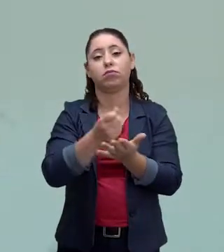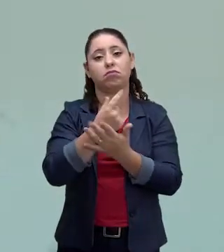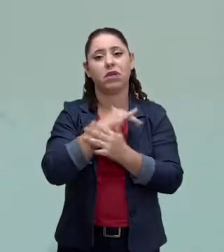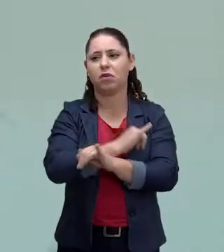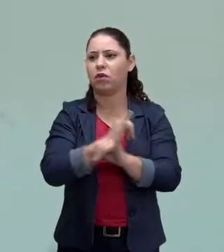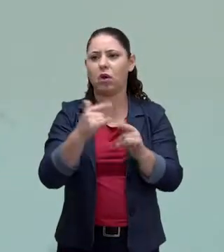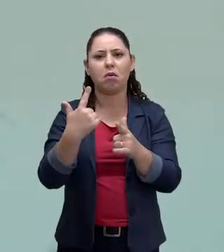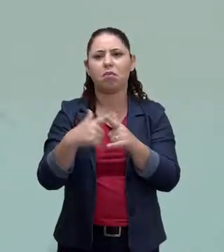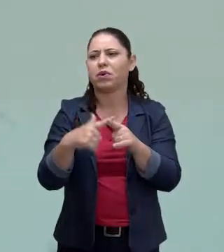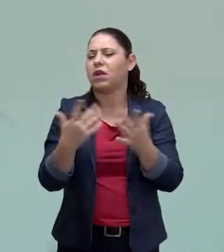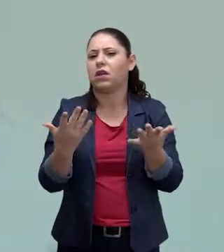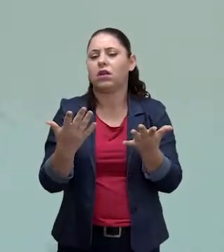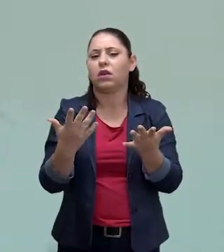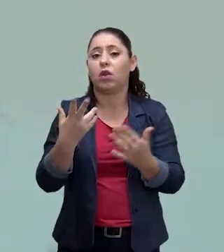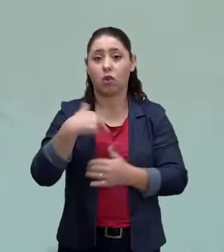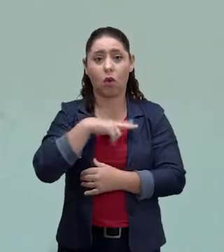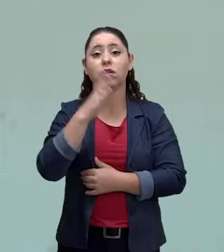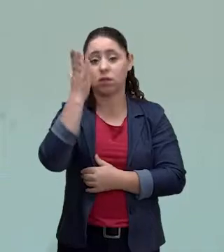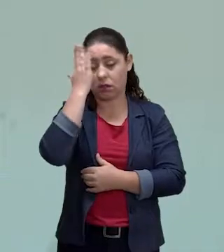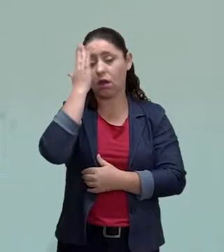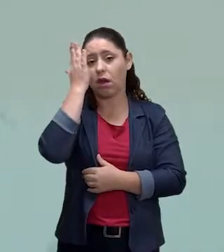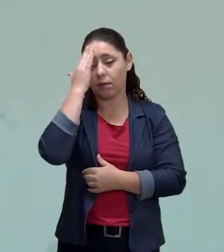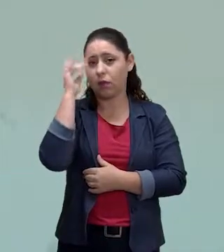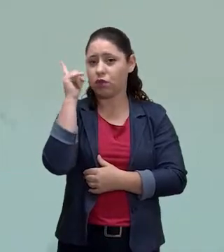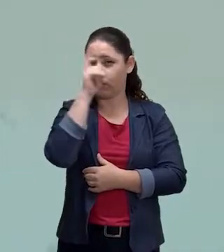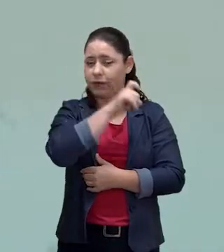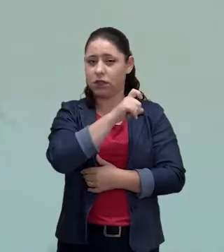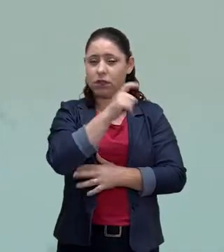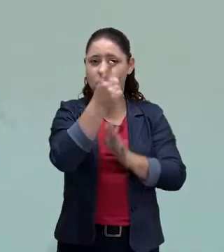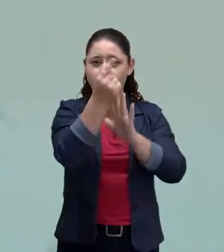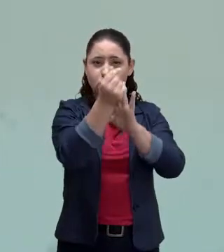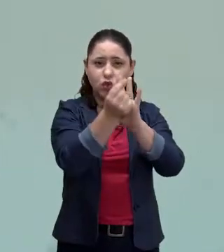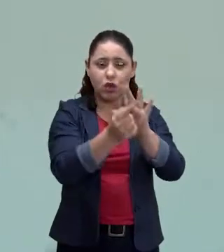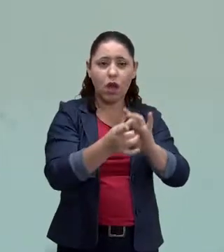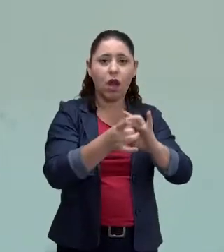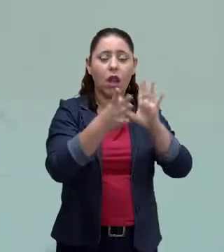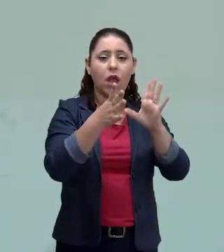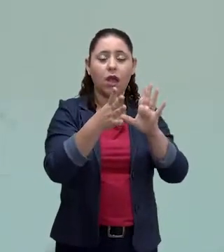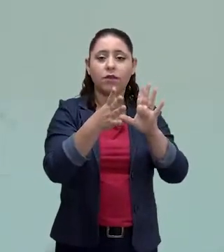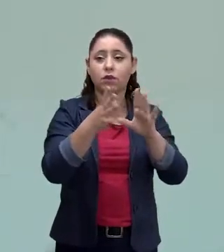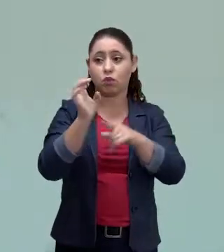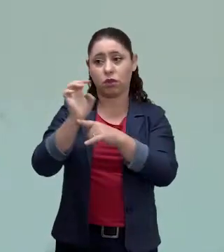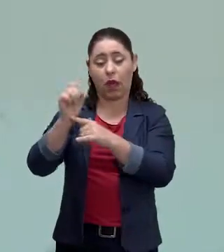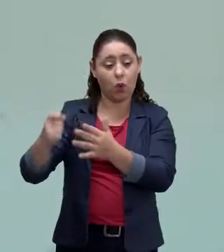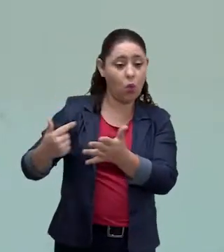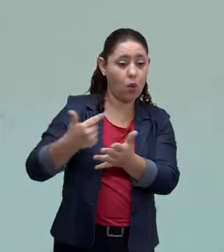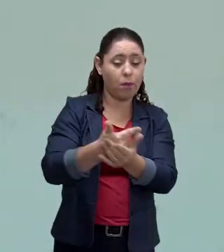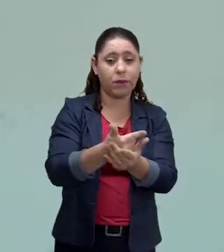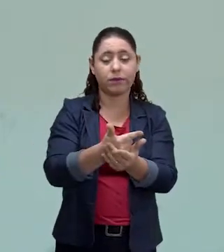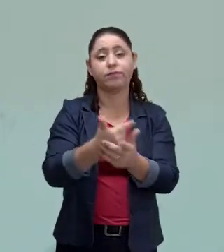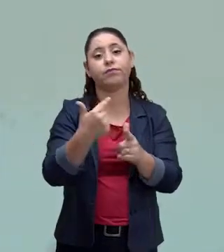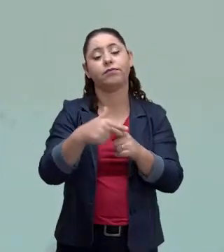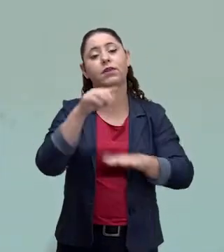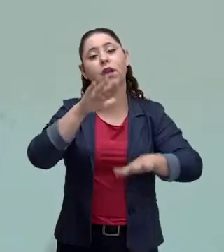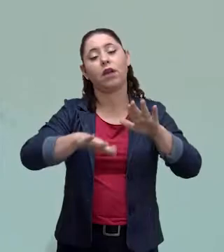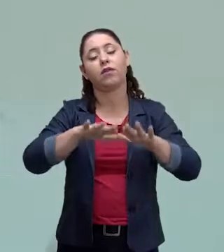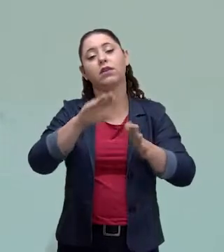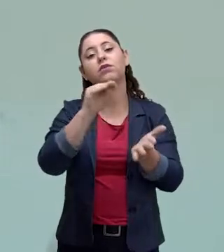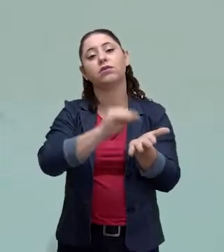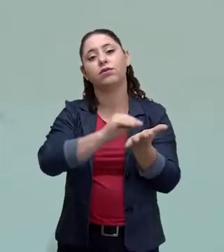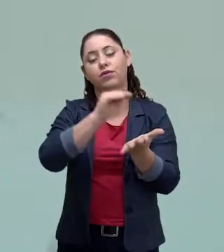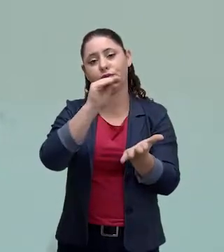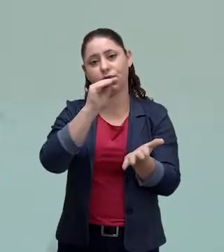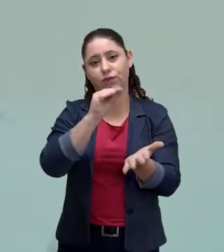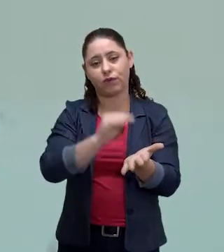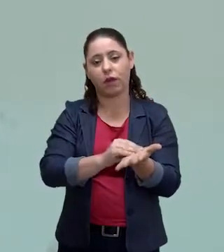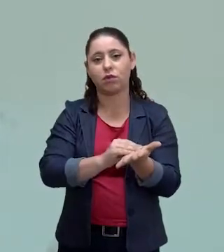temos informações. O que a gente sabe é que a dificuldade da licitação do Estado para adquirir esses medicamentos. Por isso que, às vezes, a única